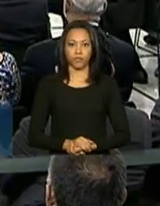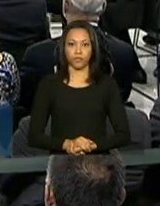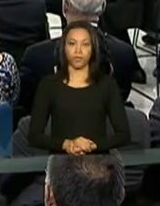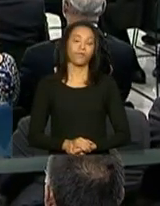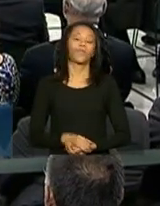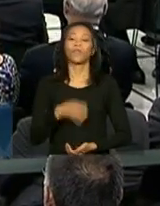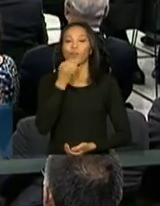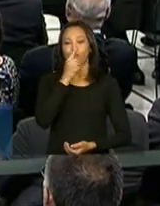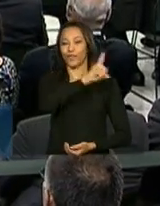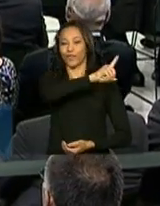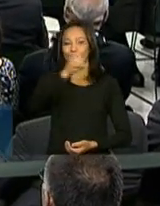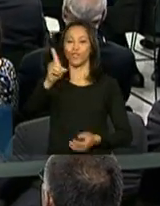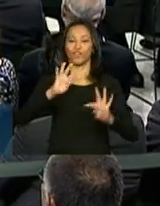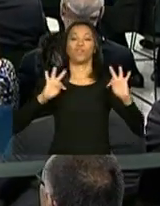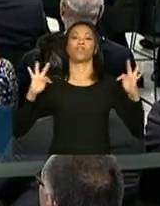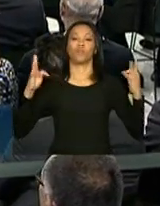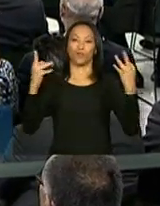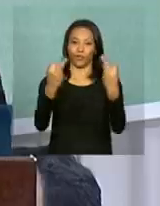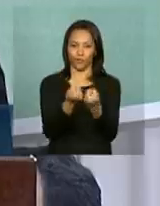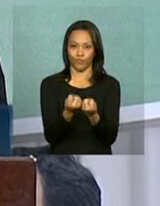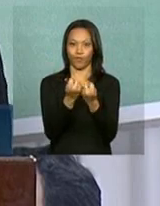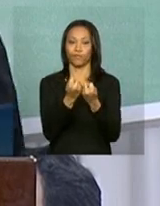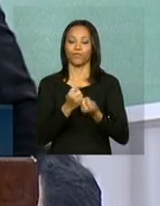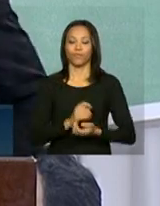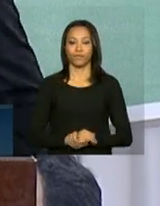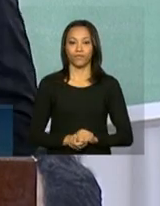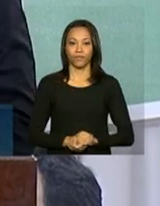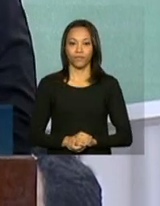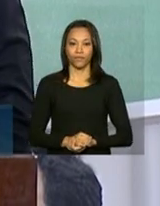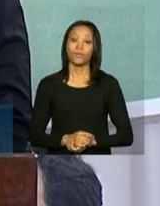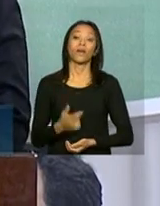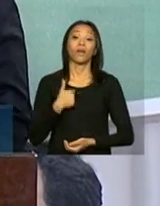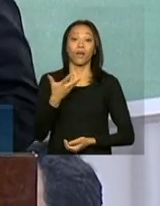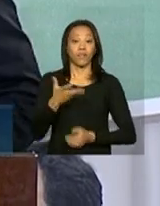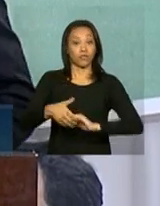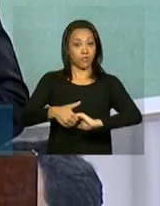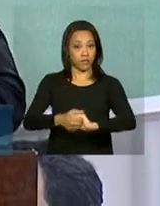Bom dia a todos, bom dia a todas. Queria saudar a